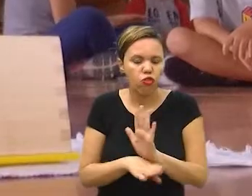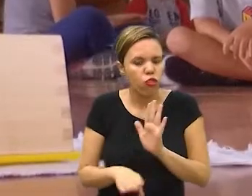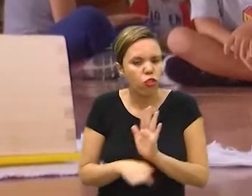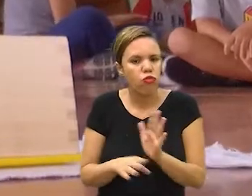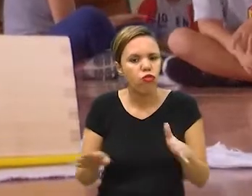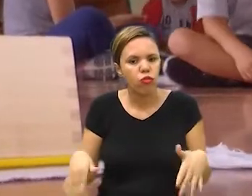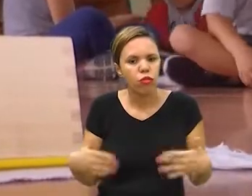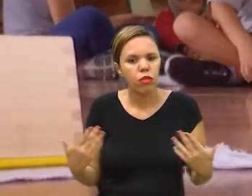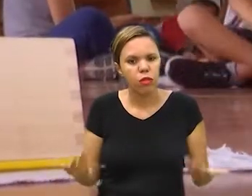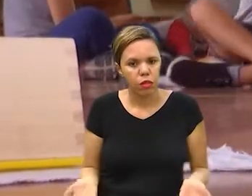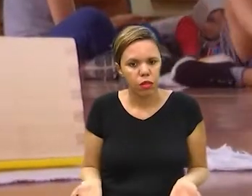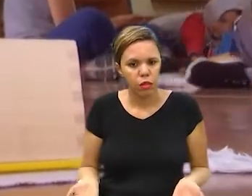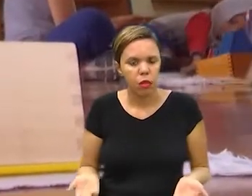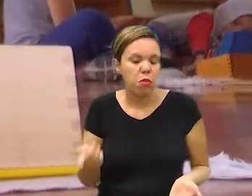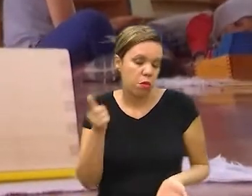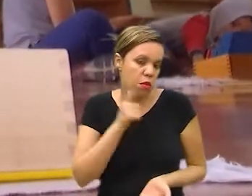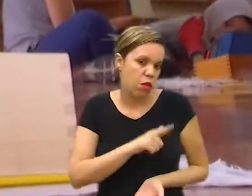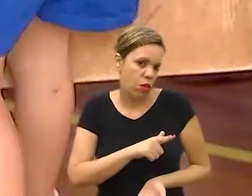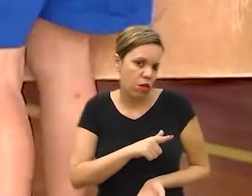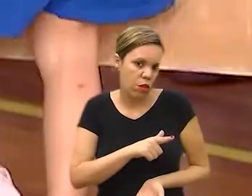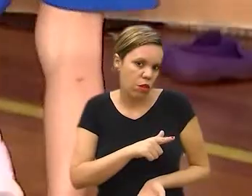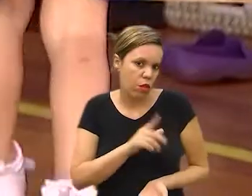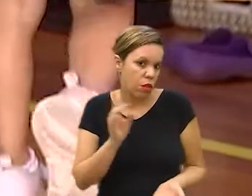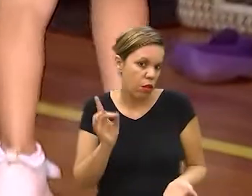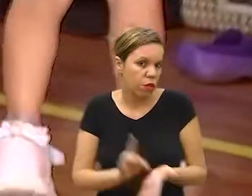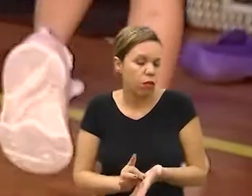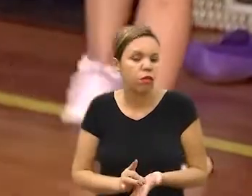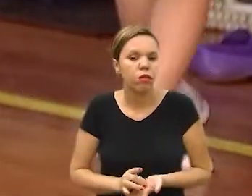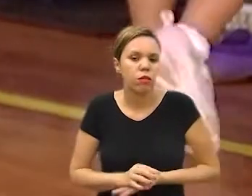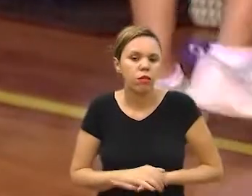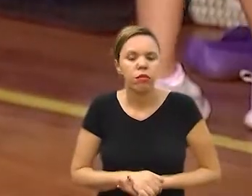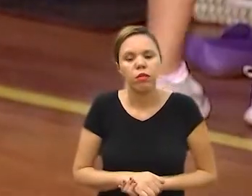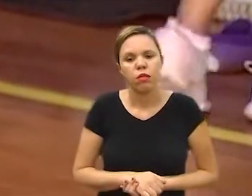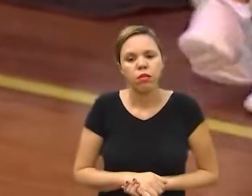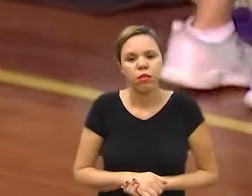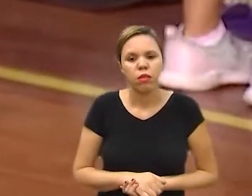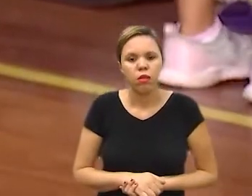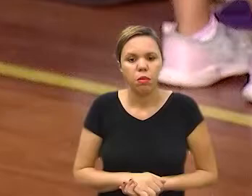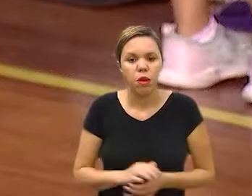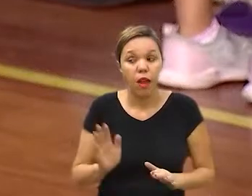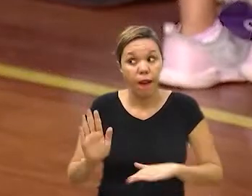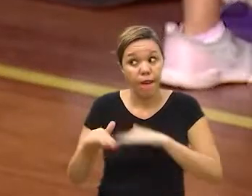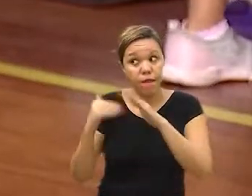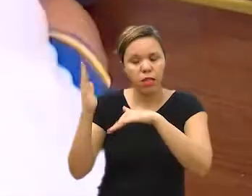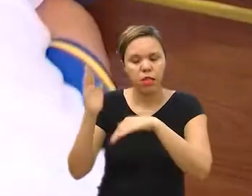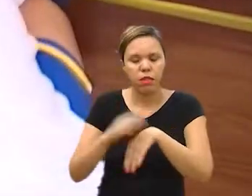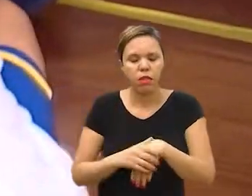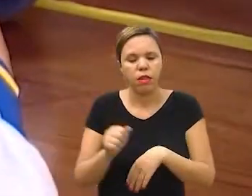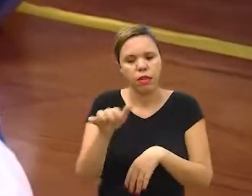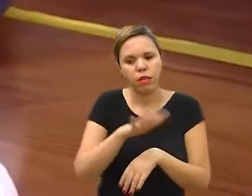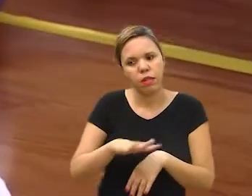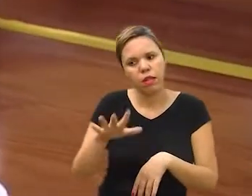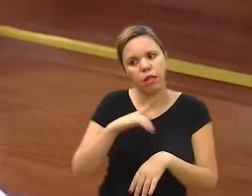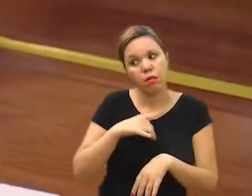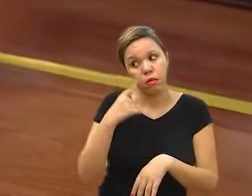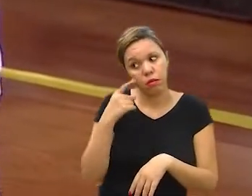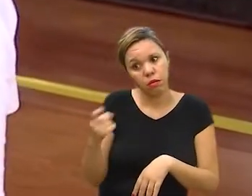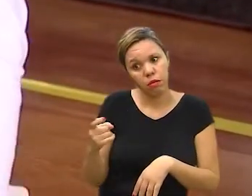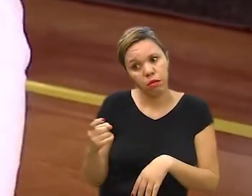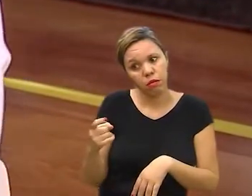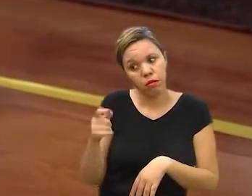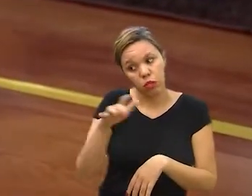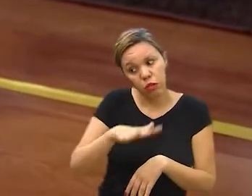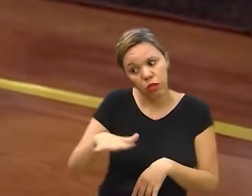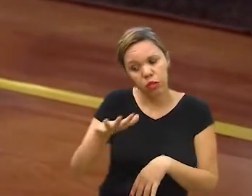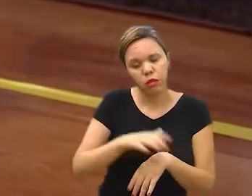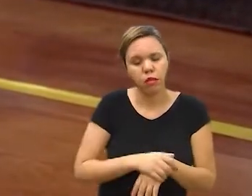para conseguir realizar. Para avançar, exatamente, né? para avançar, né? Seja na área que ele está muito interessado, ou seja em outras